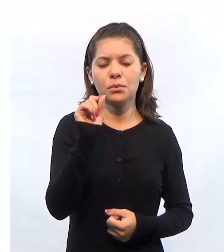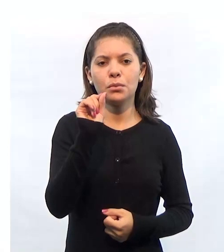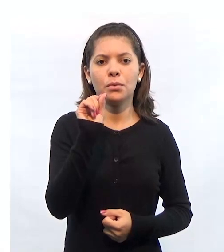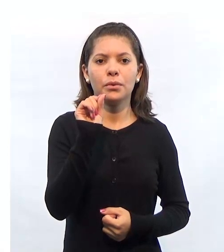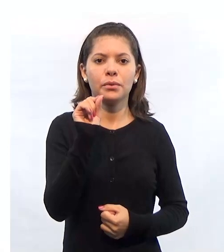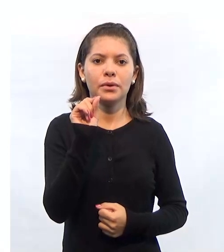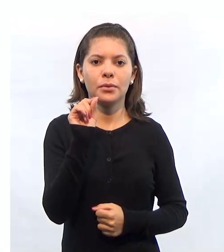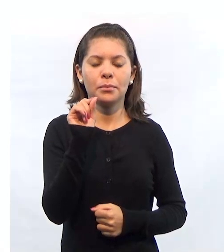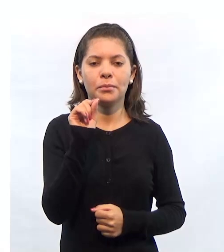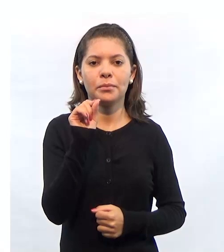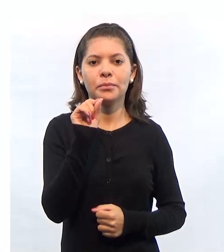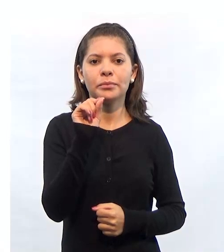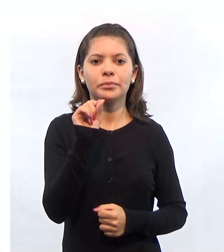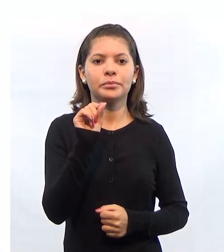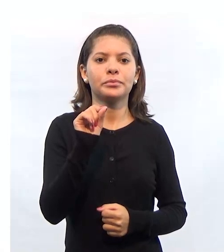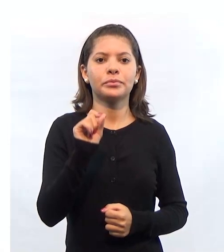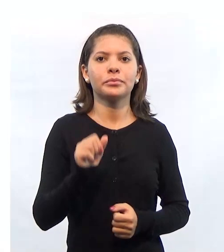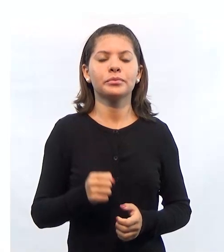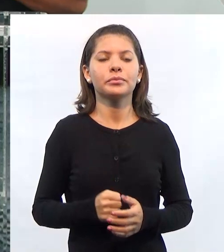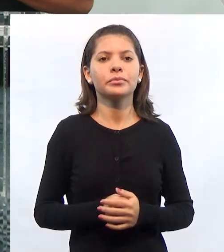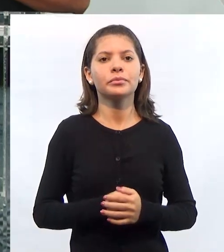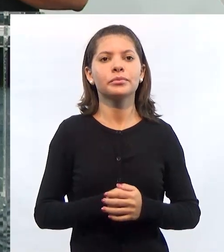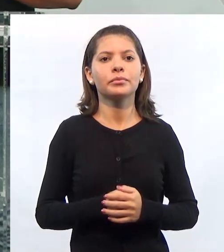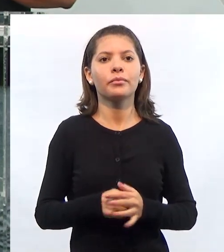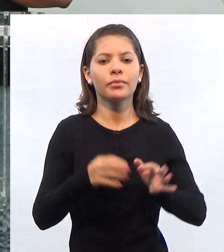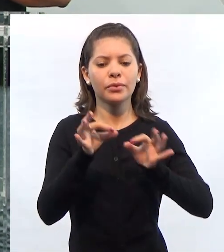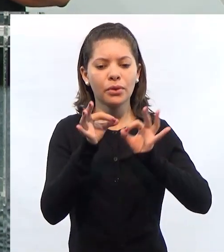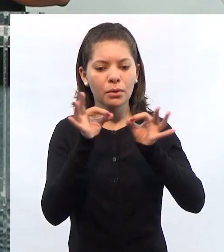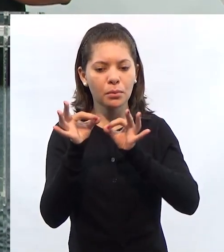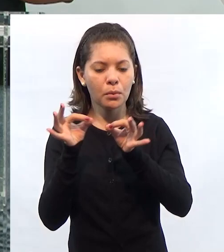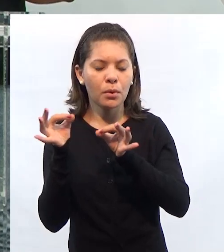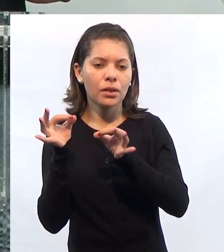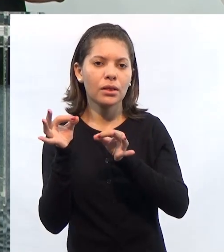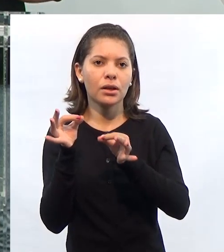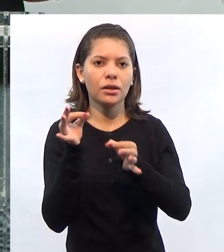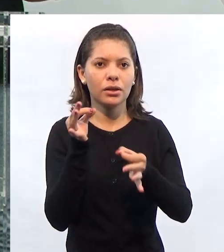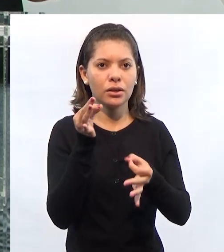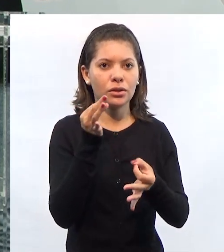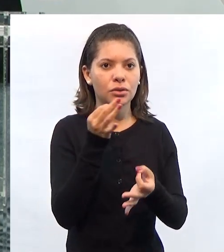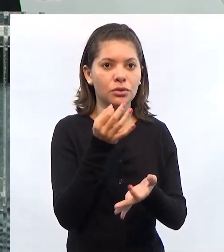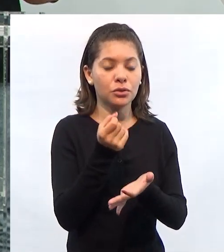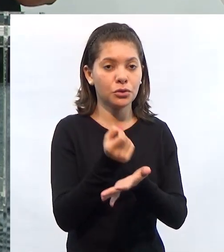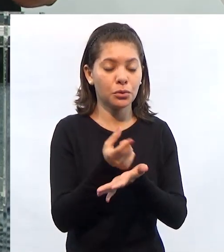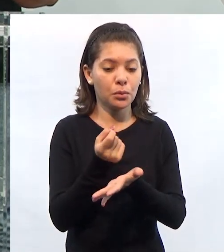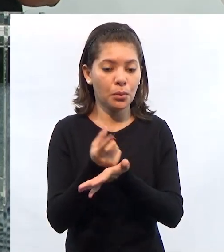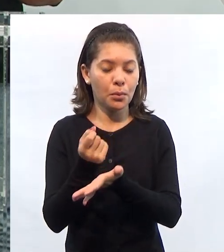do fornecimento das ordens de compra, ele